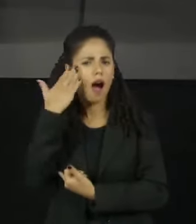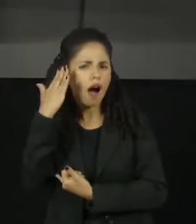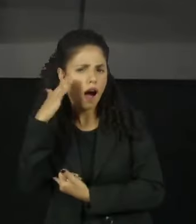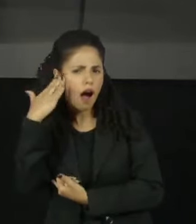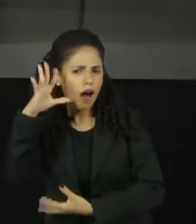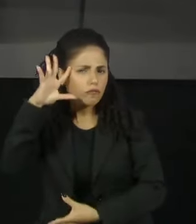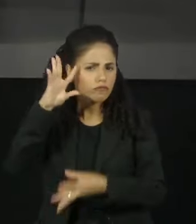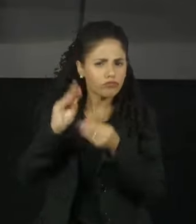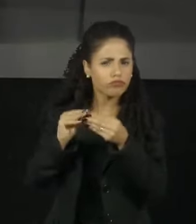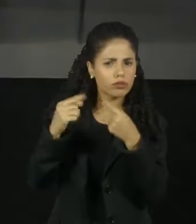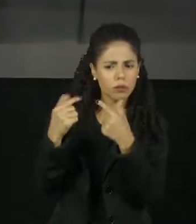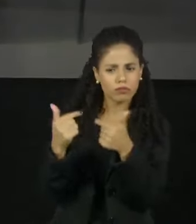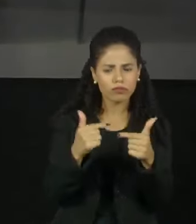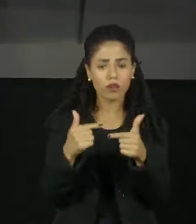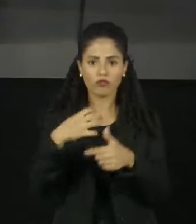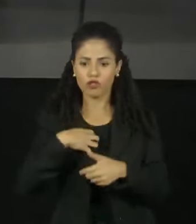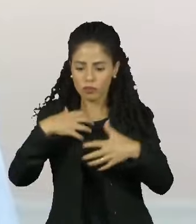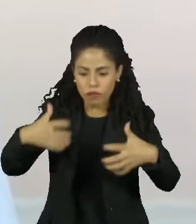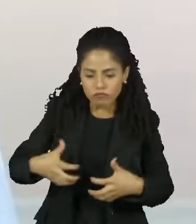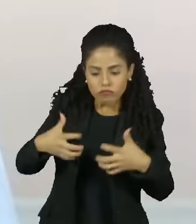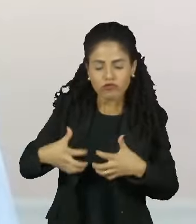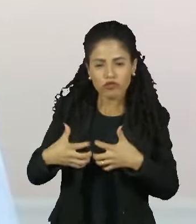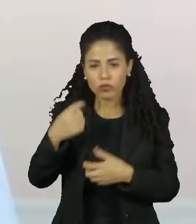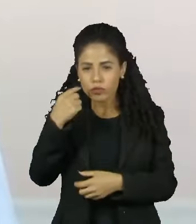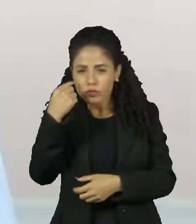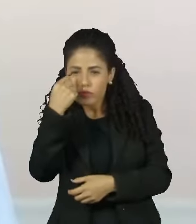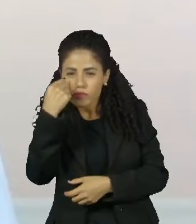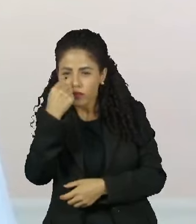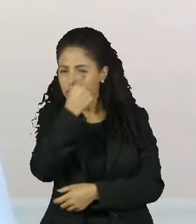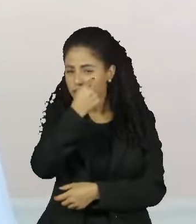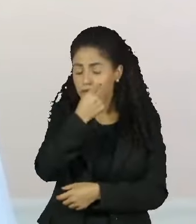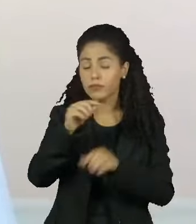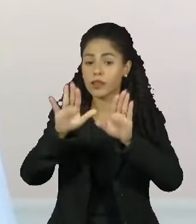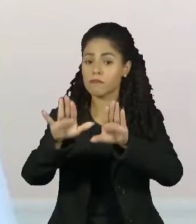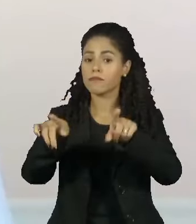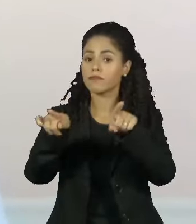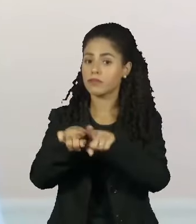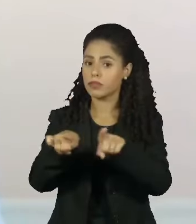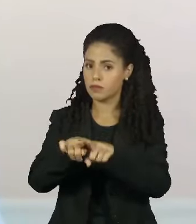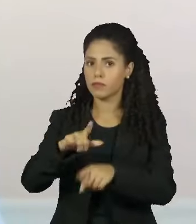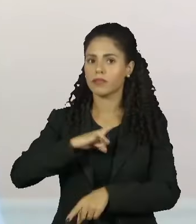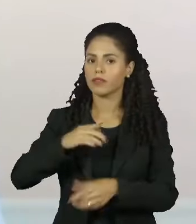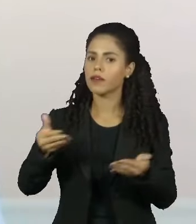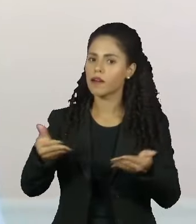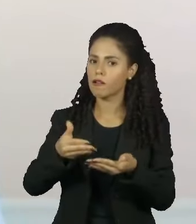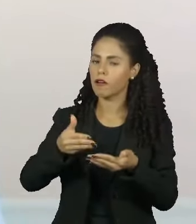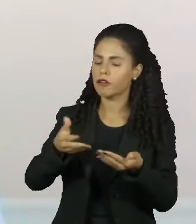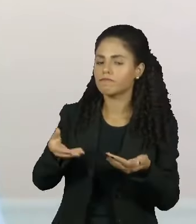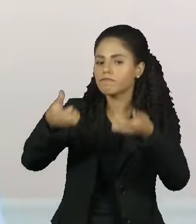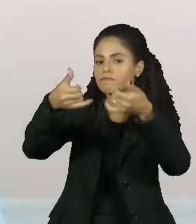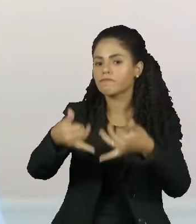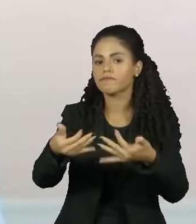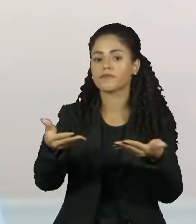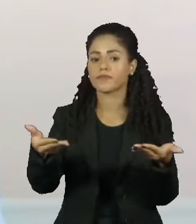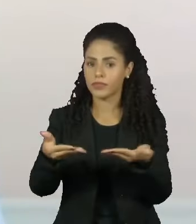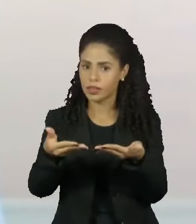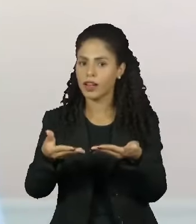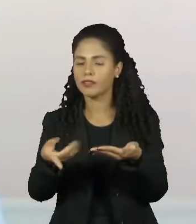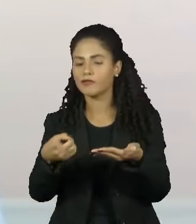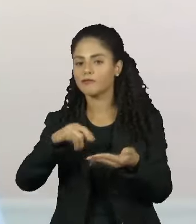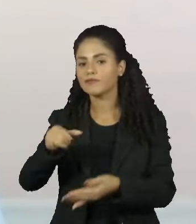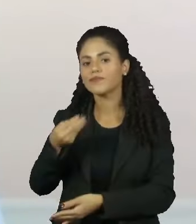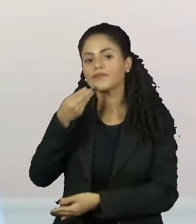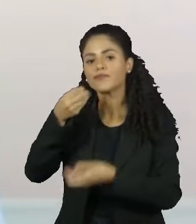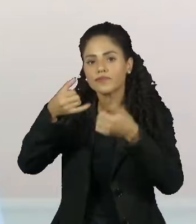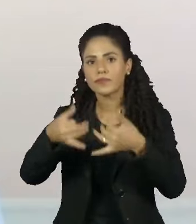trabalhar, vamos dizer assim, os estímulos visuais. Ele também chama atenção para a questão, aproveitando este gancho aqui,